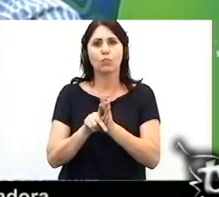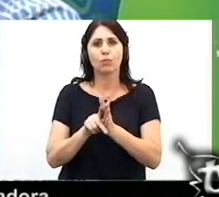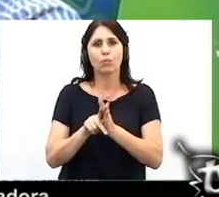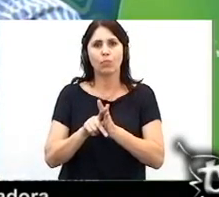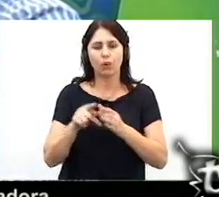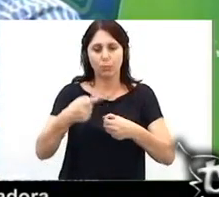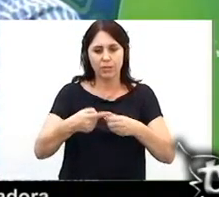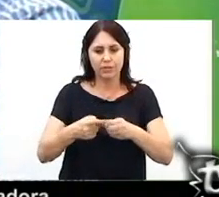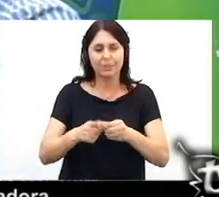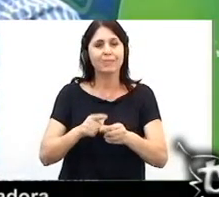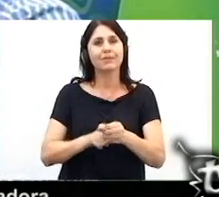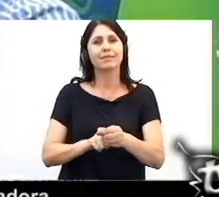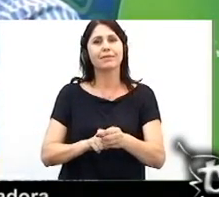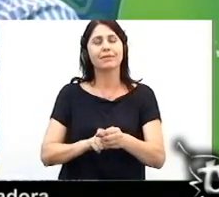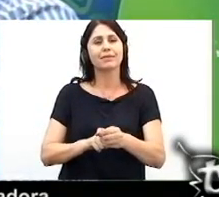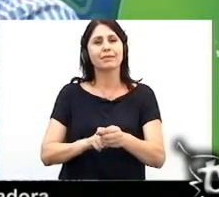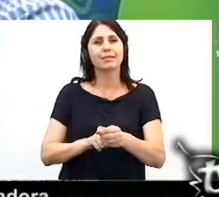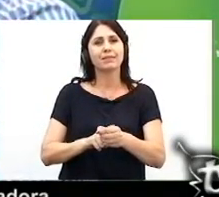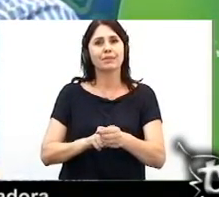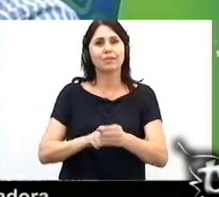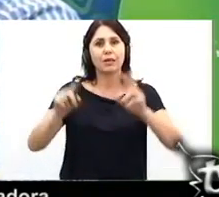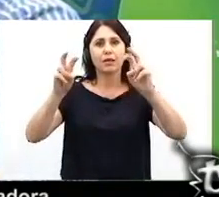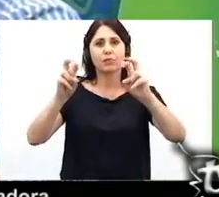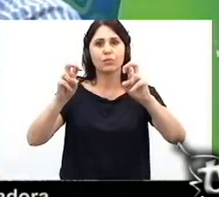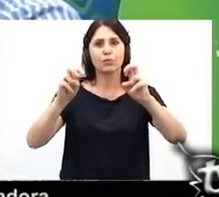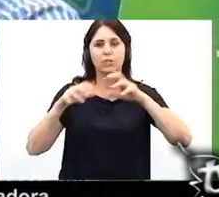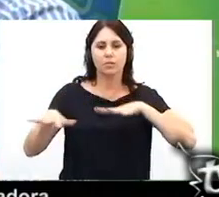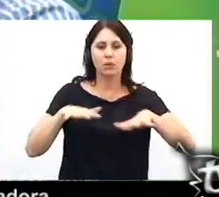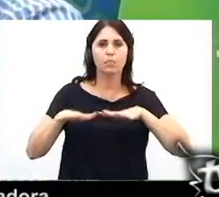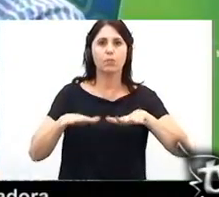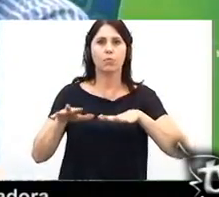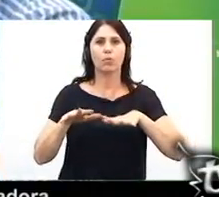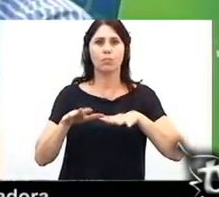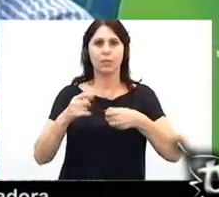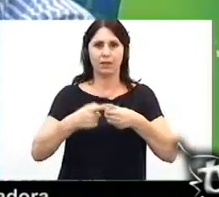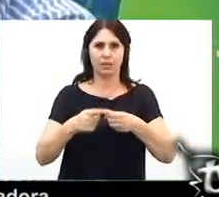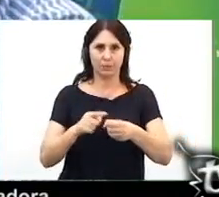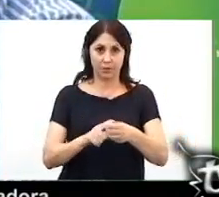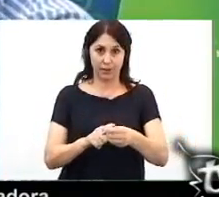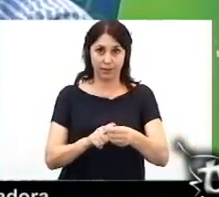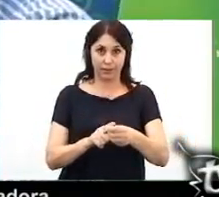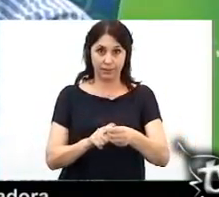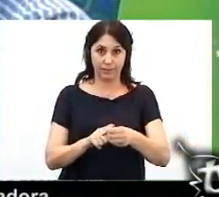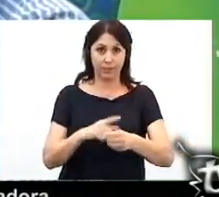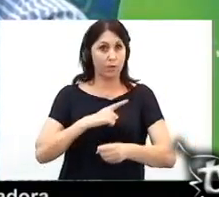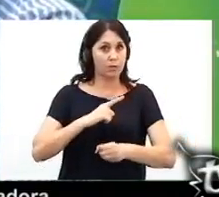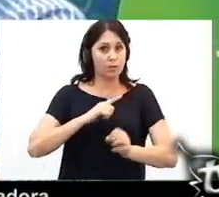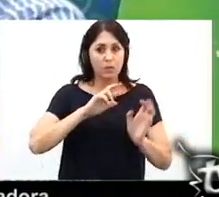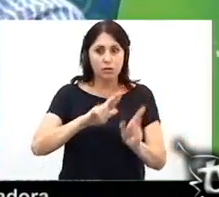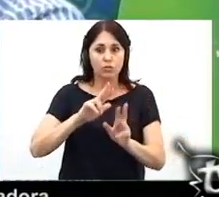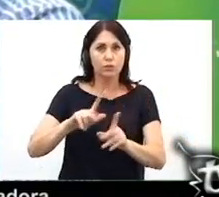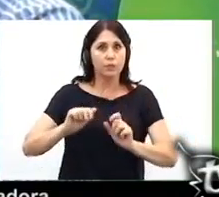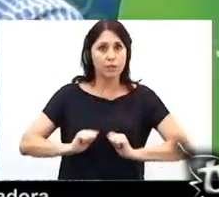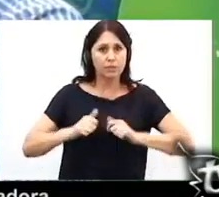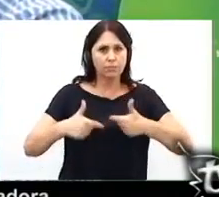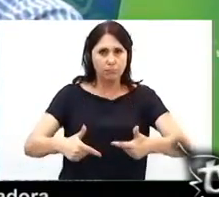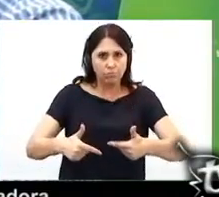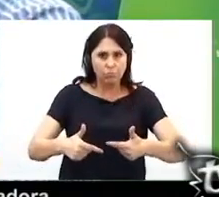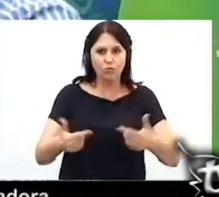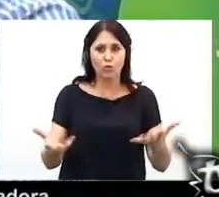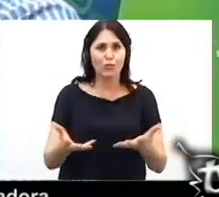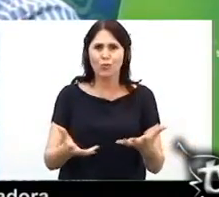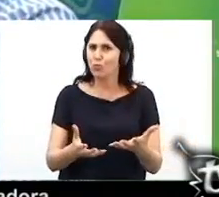transformar num conjunto de ações que possa sistematizar, né, e articular de uma forma integrativa essas